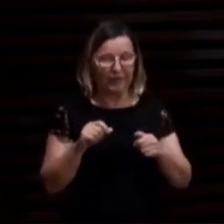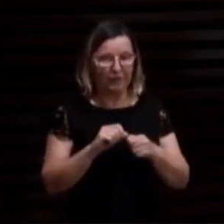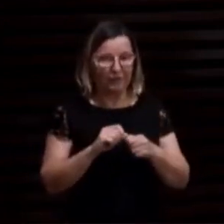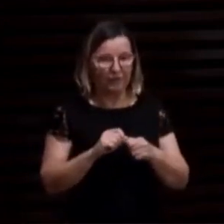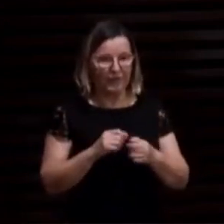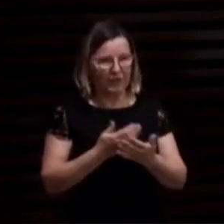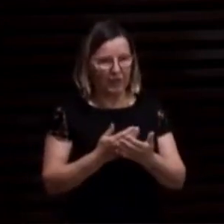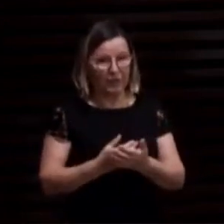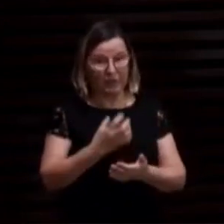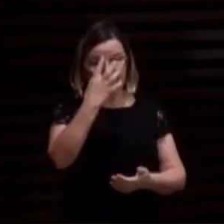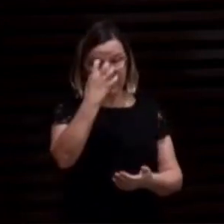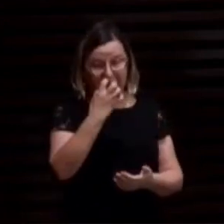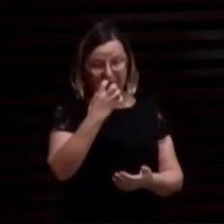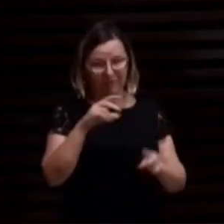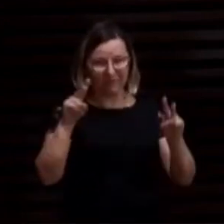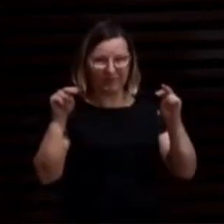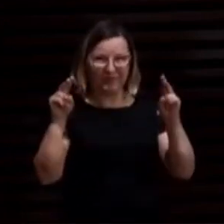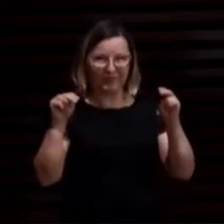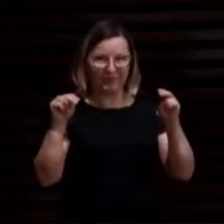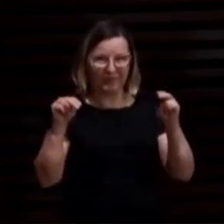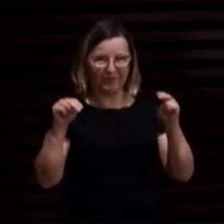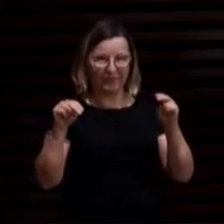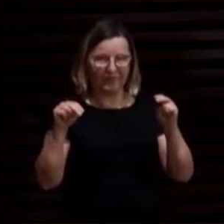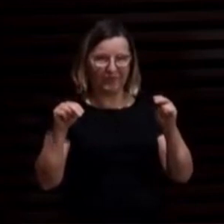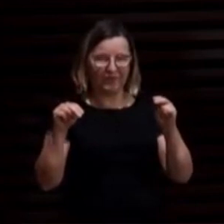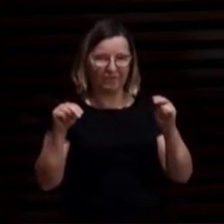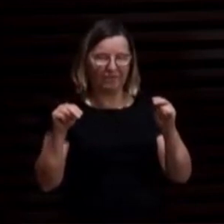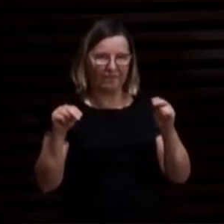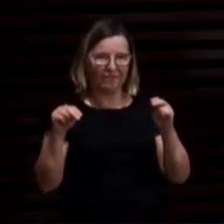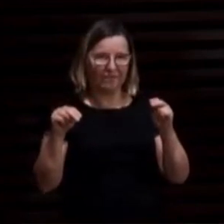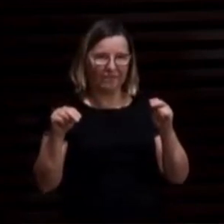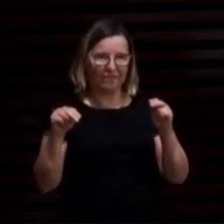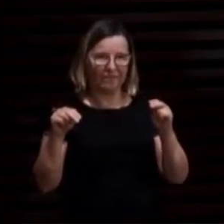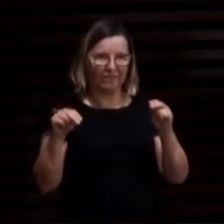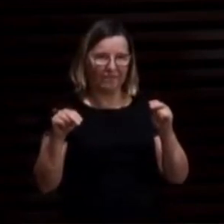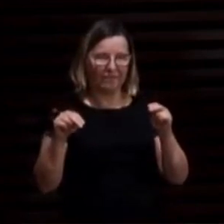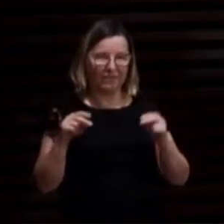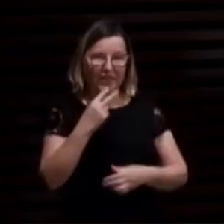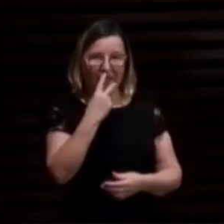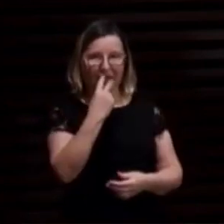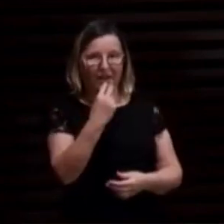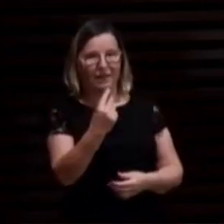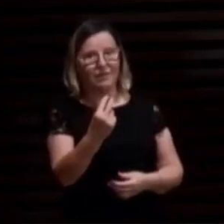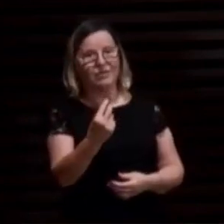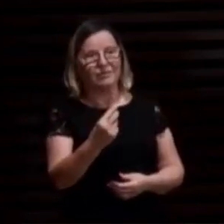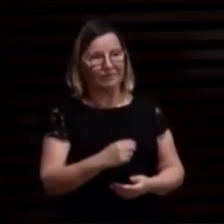sobre o assunto desse instrumento que é a língua.